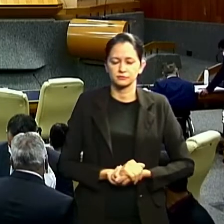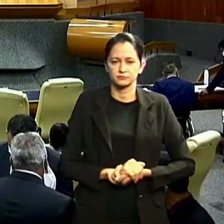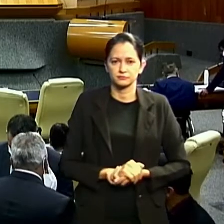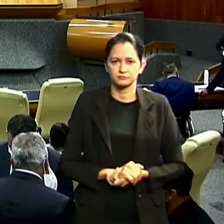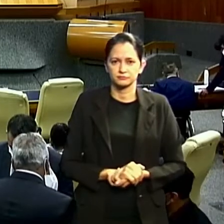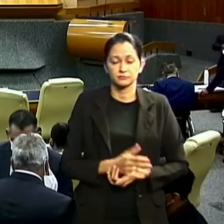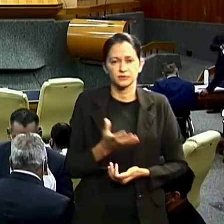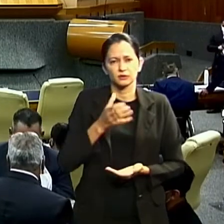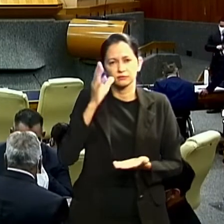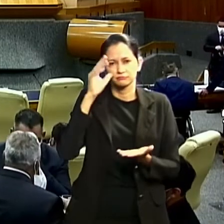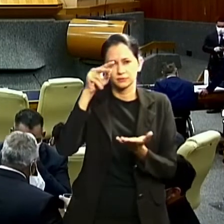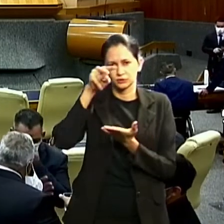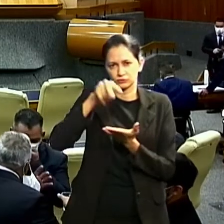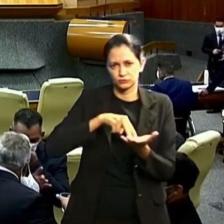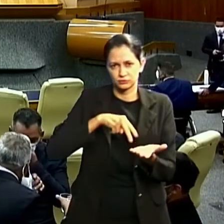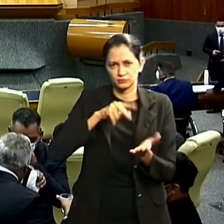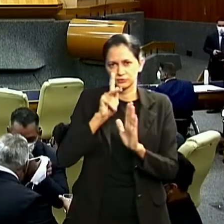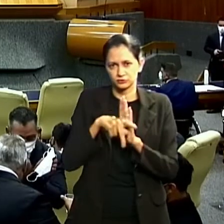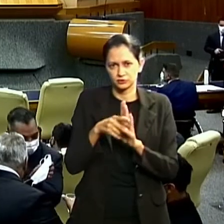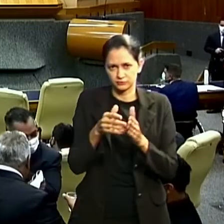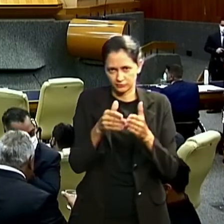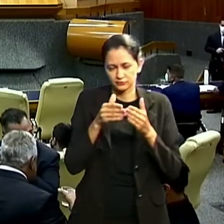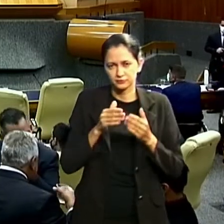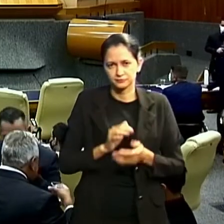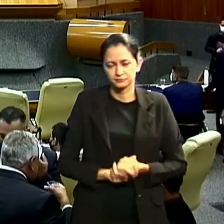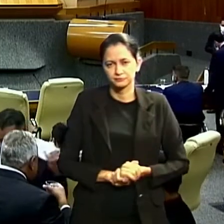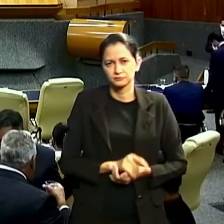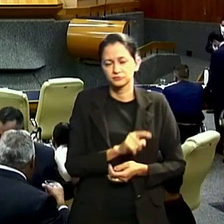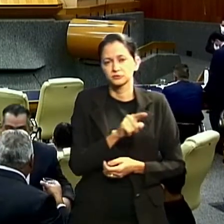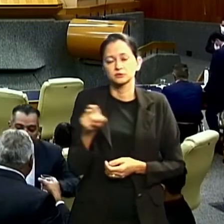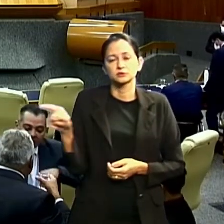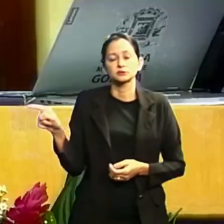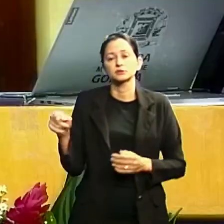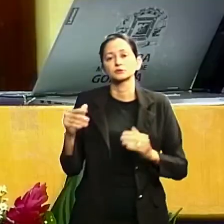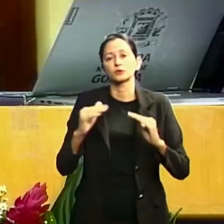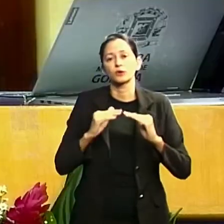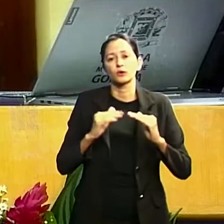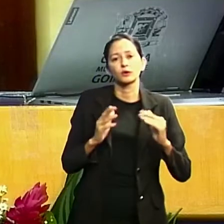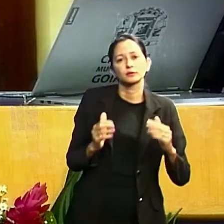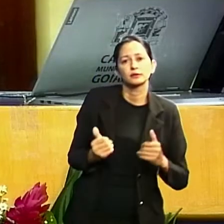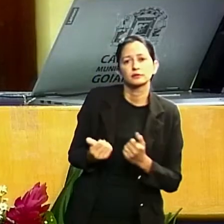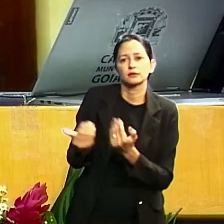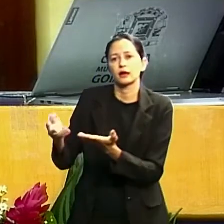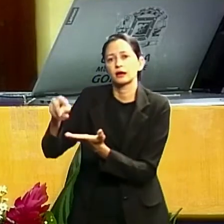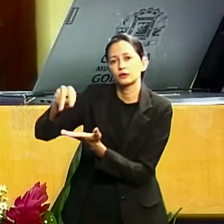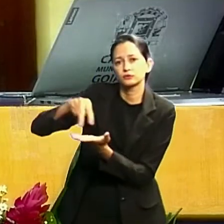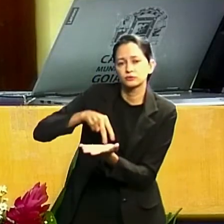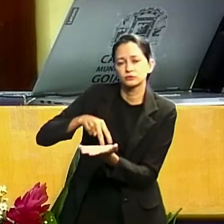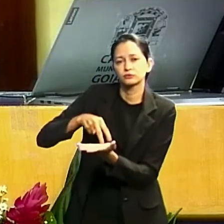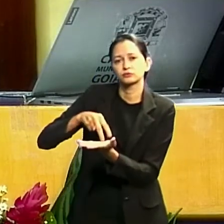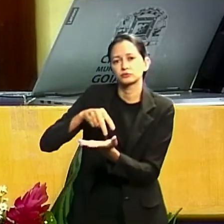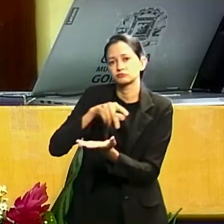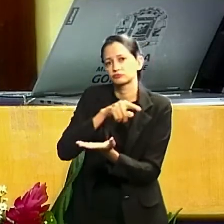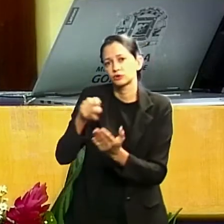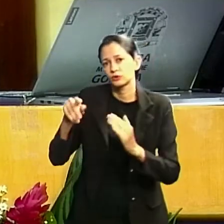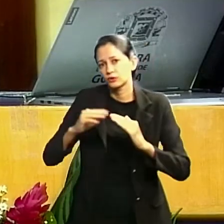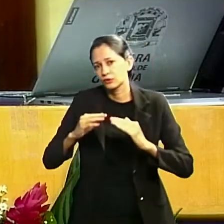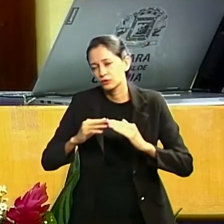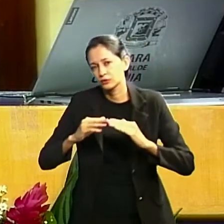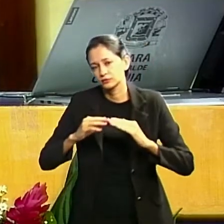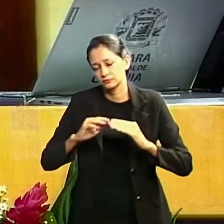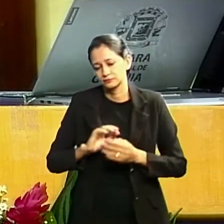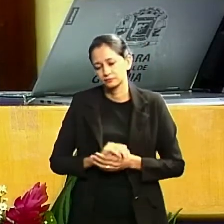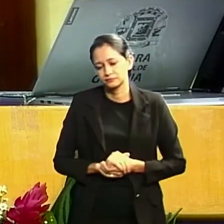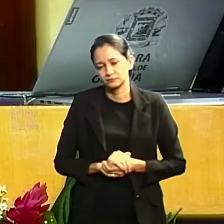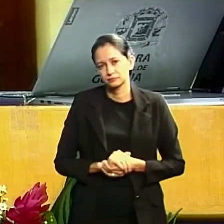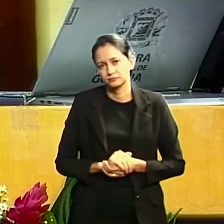Som. Gostaria de vista desse projeto, senhor presidente. Em votação, senhores vereadores, pedido de vistas feito pelo vereador Cabo Sena do projeto que acaba de ser lido,